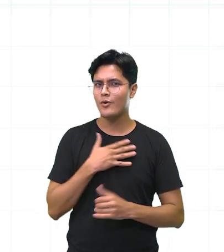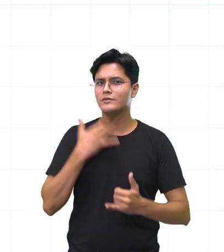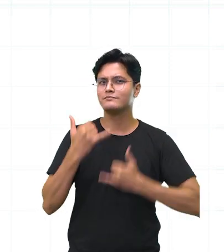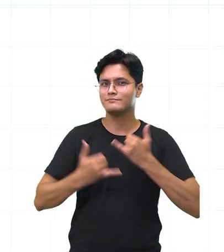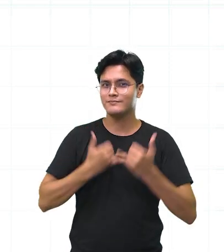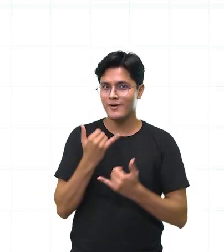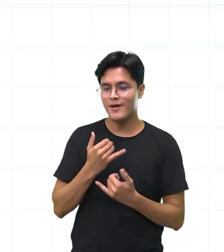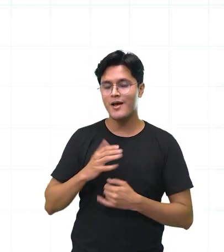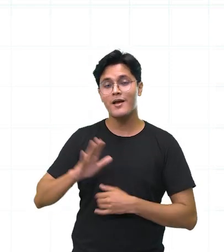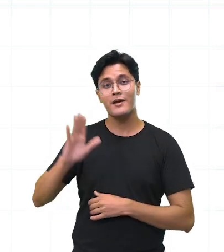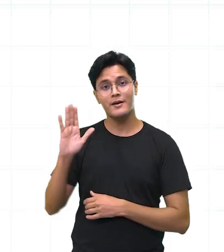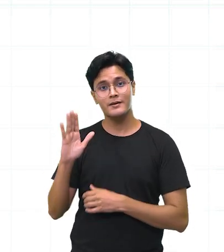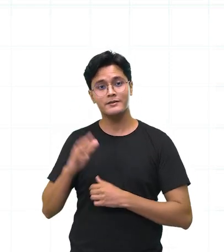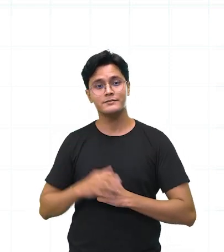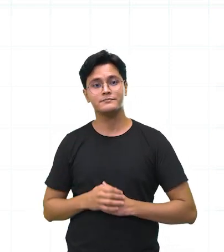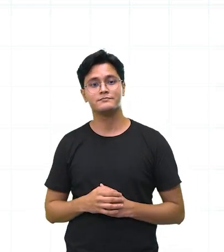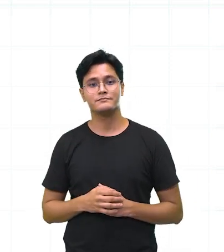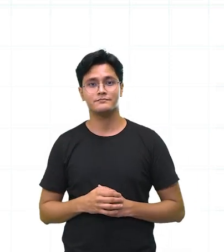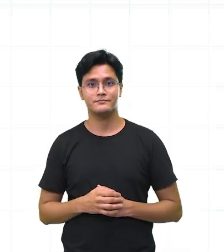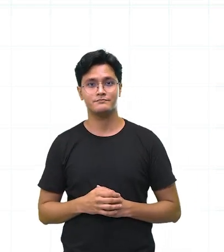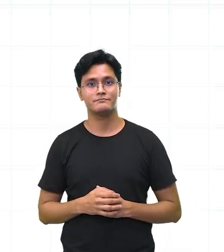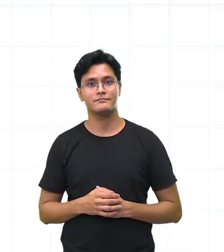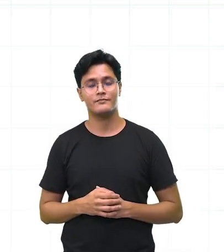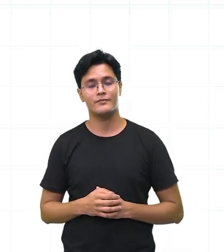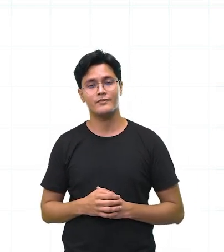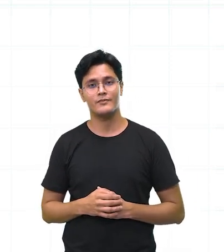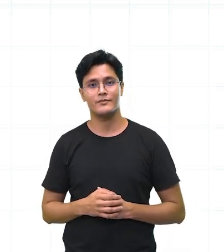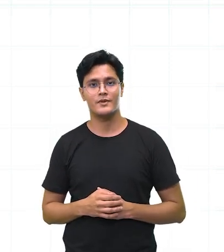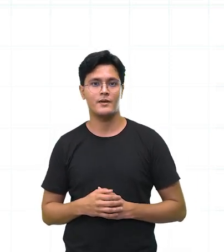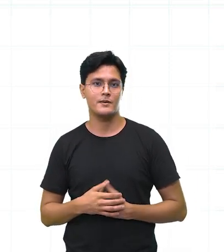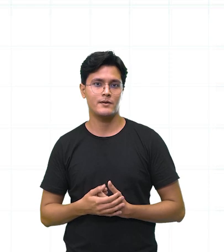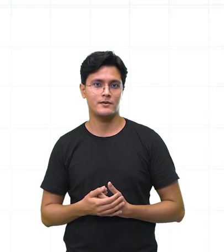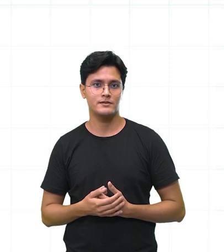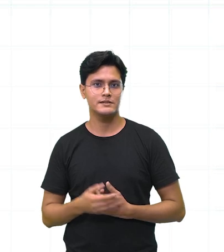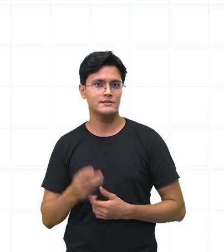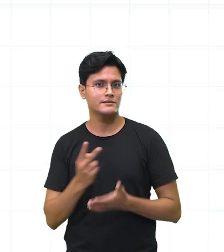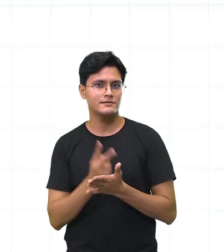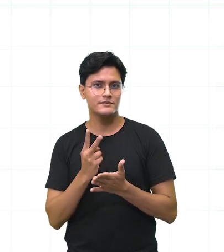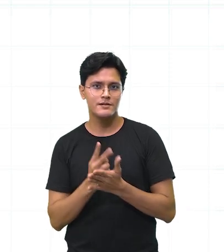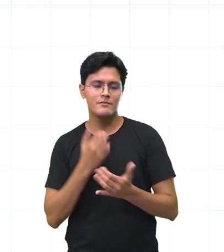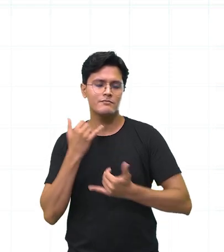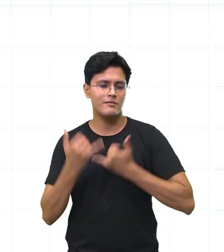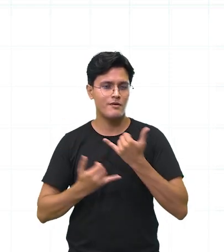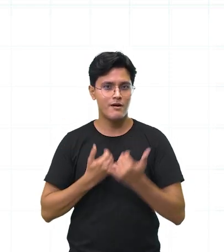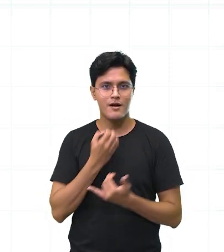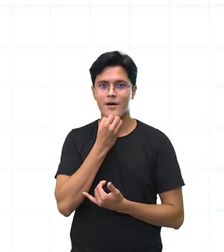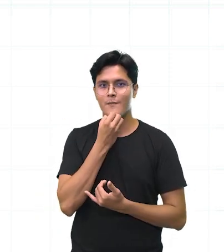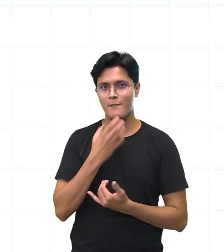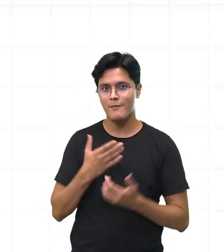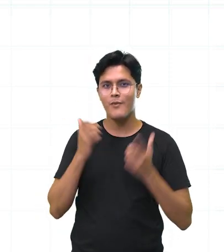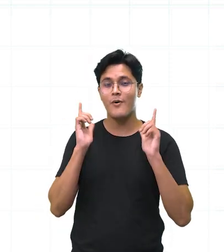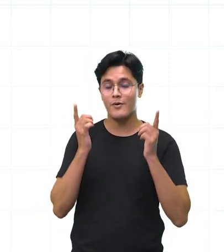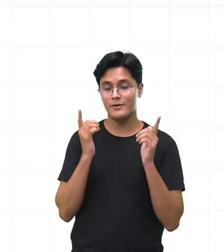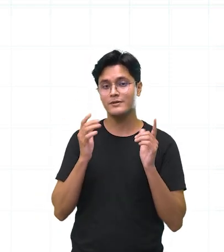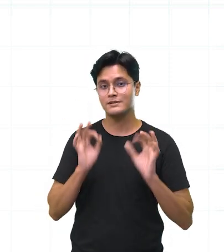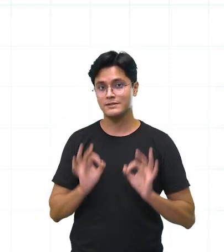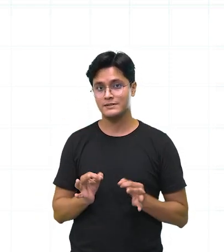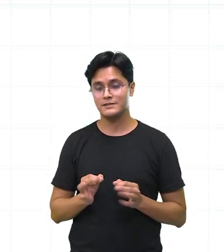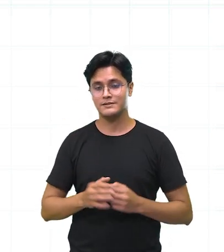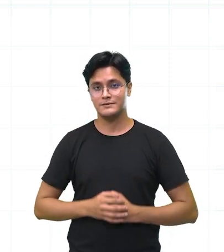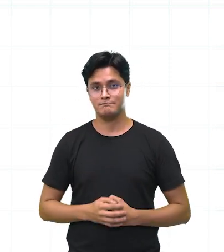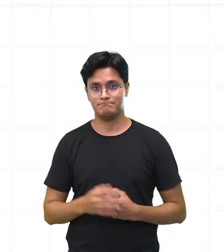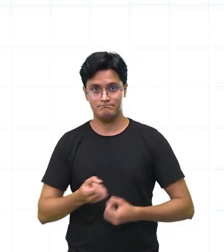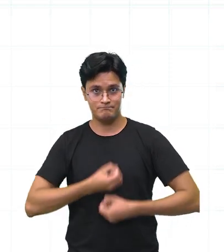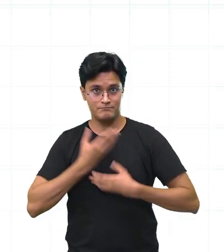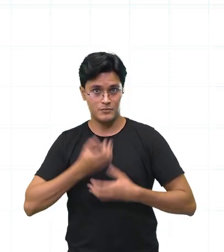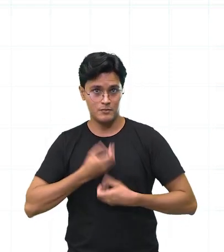Eu! Apesar da idade, certo? Sempre bom brincar, extravasar. Vamos lá ver o nosso